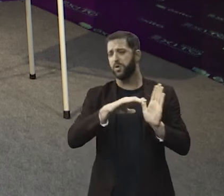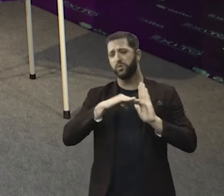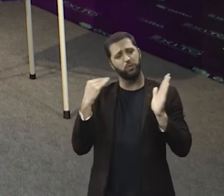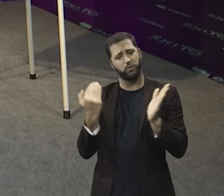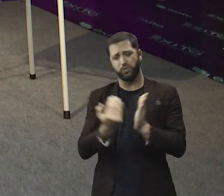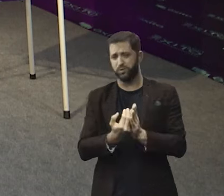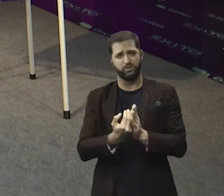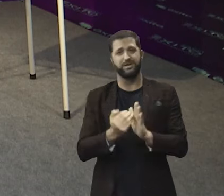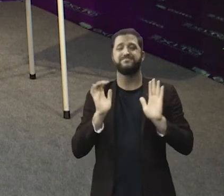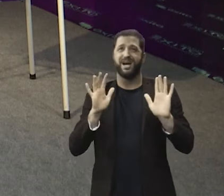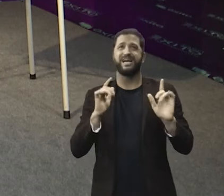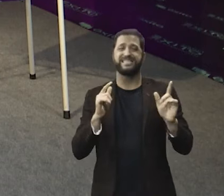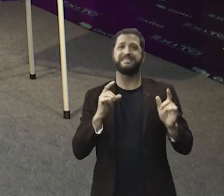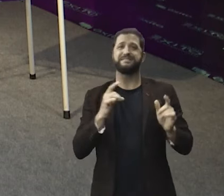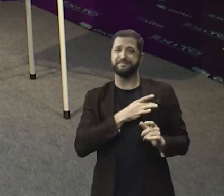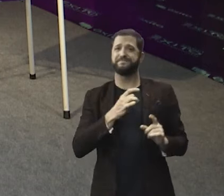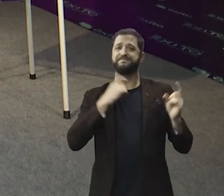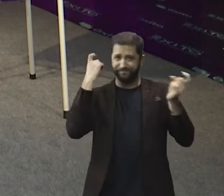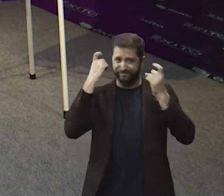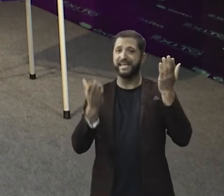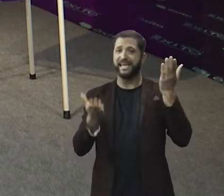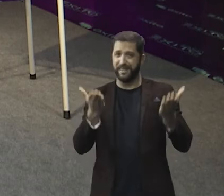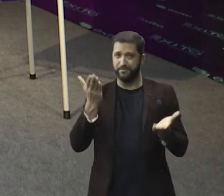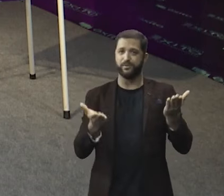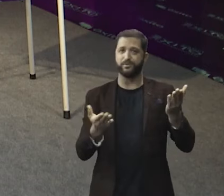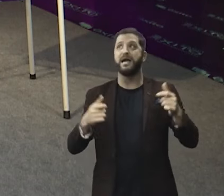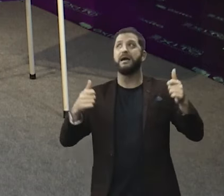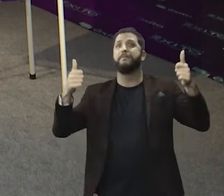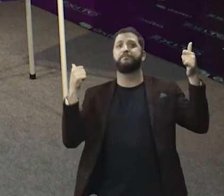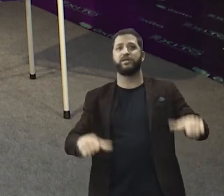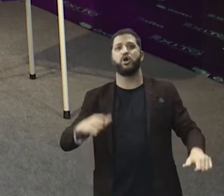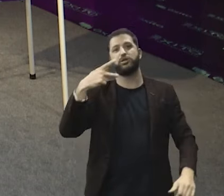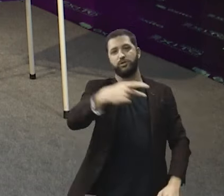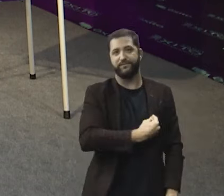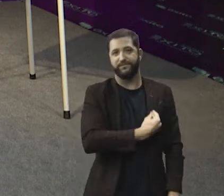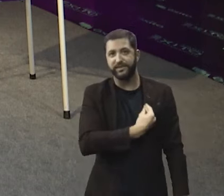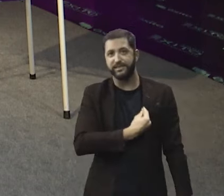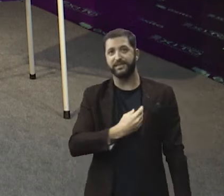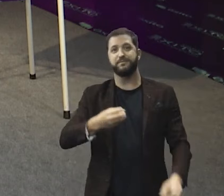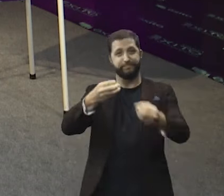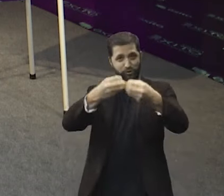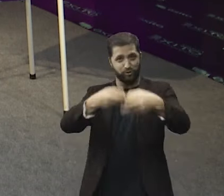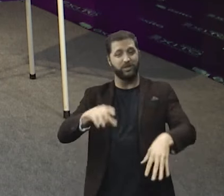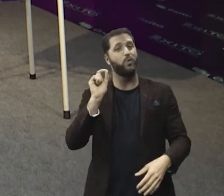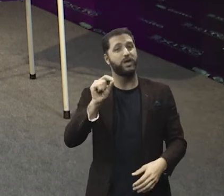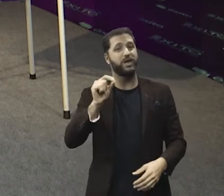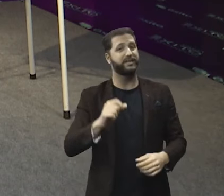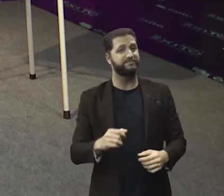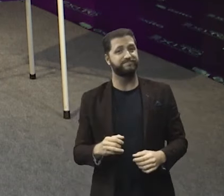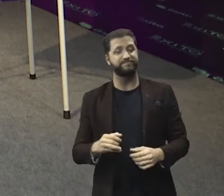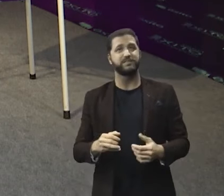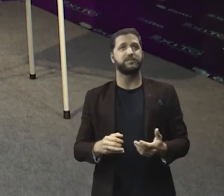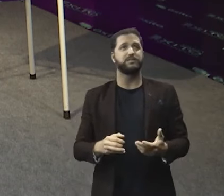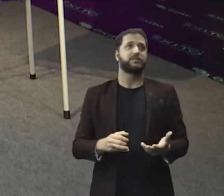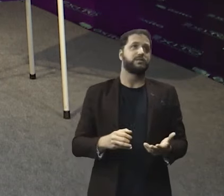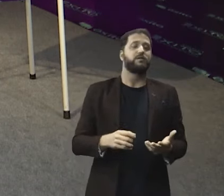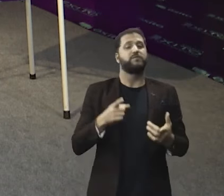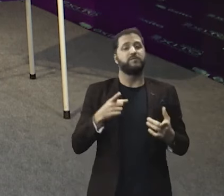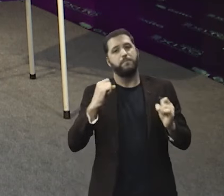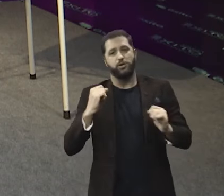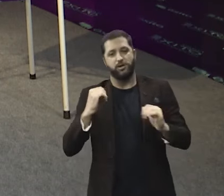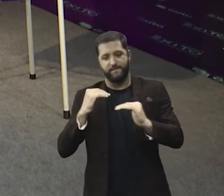maior desastre que pode acontecer diante de você é uma circunstância que você pode tirar aprendizado você pode evoluir